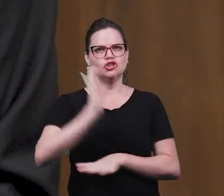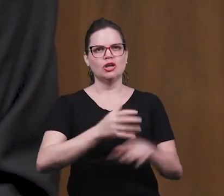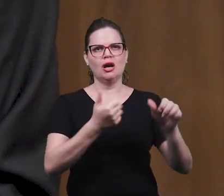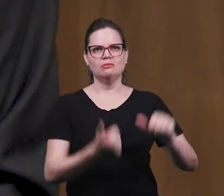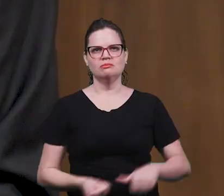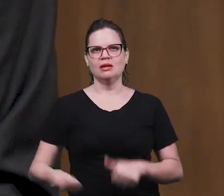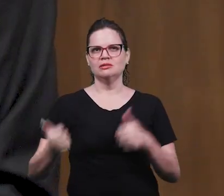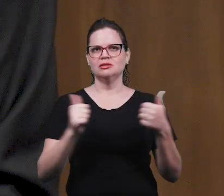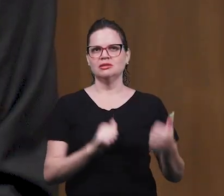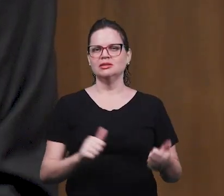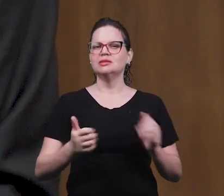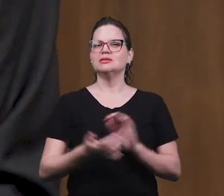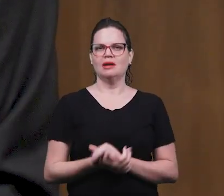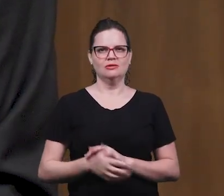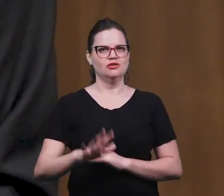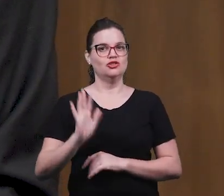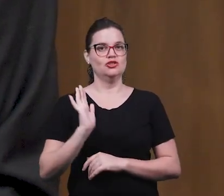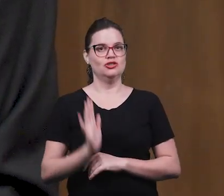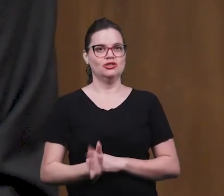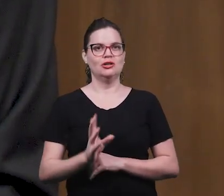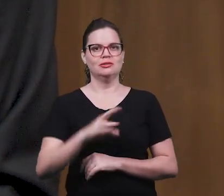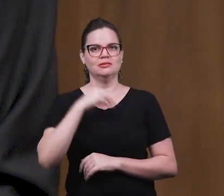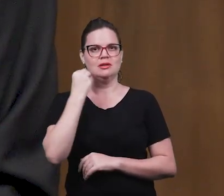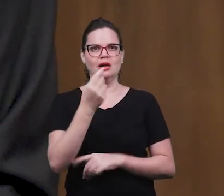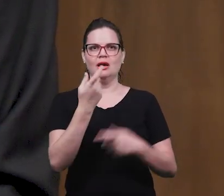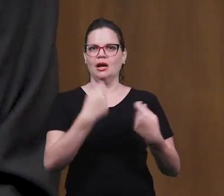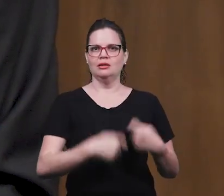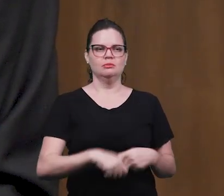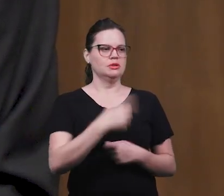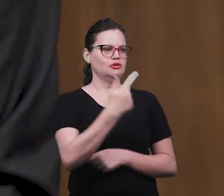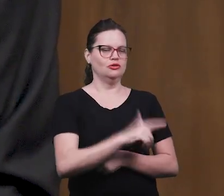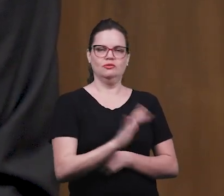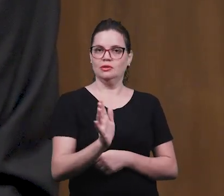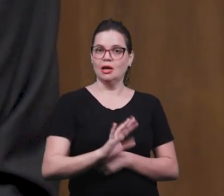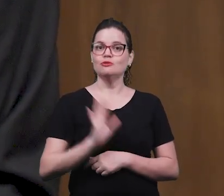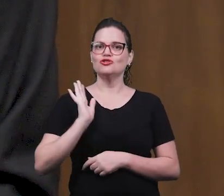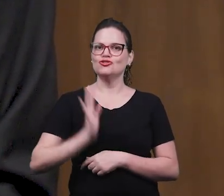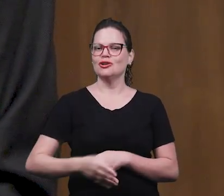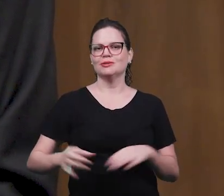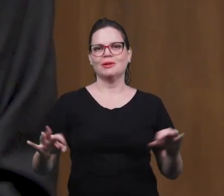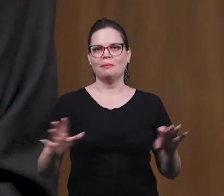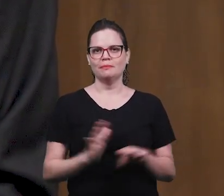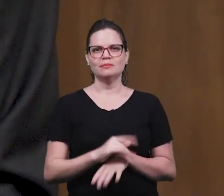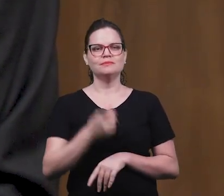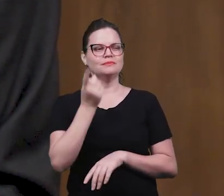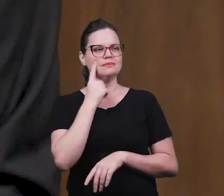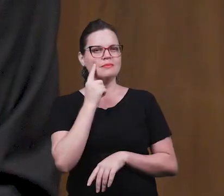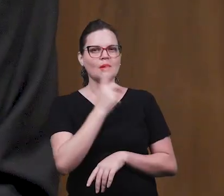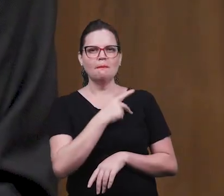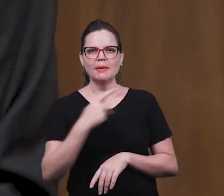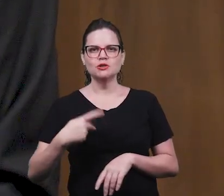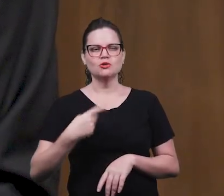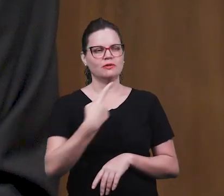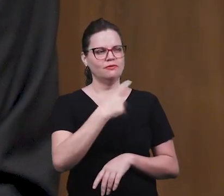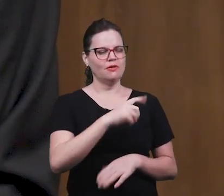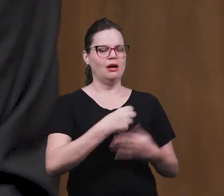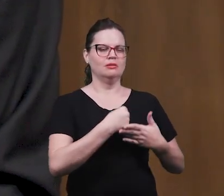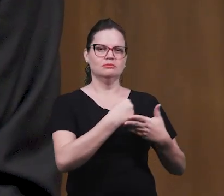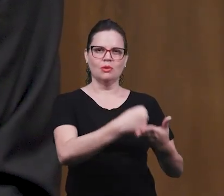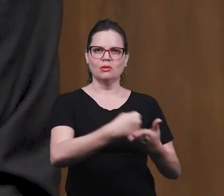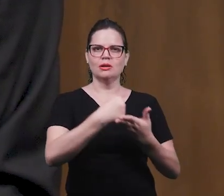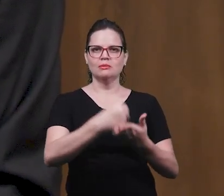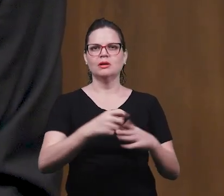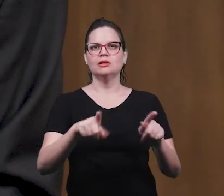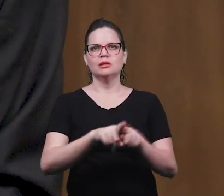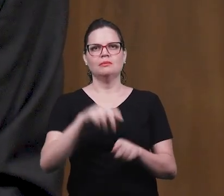batismos lá. Trabalho consolidado. Não precisa fazer várias vezes. Nós vamos lá agora, tem os pastores que estão dando assistência, então ajudam